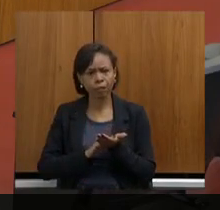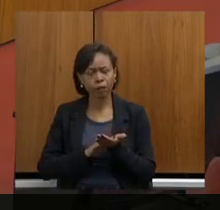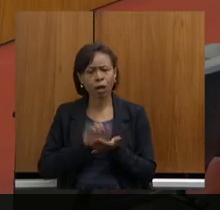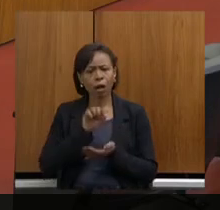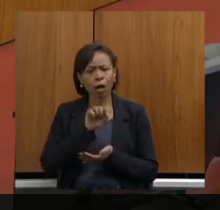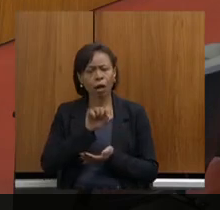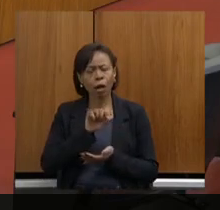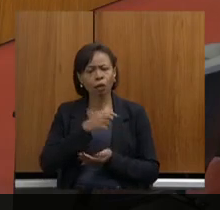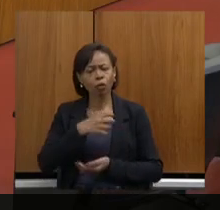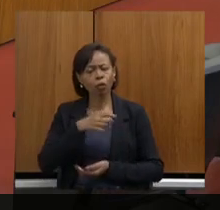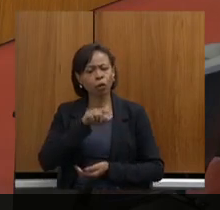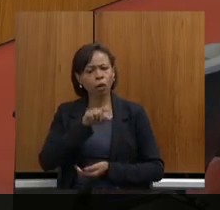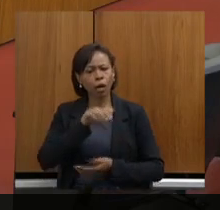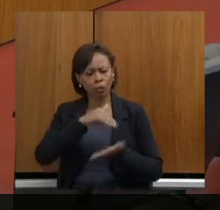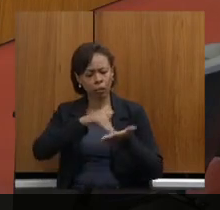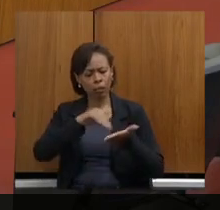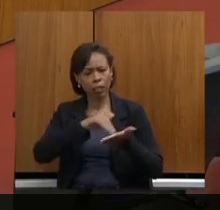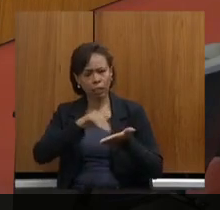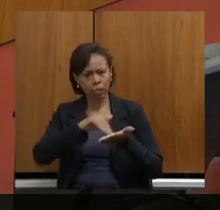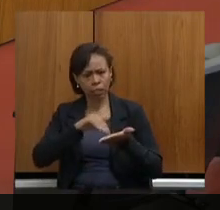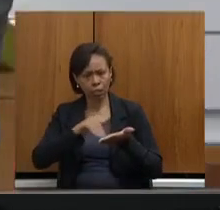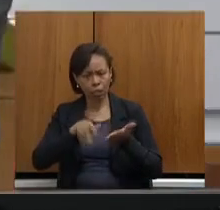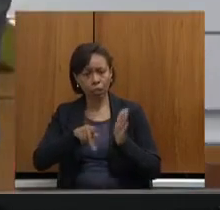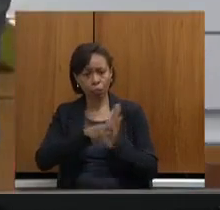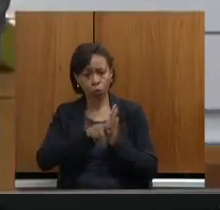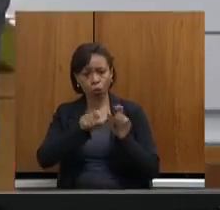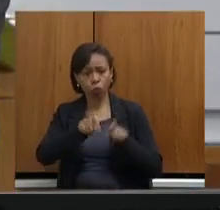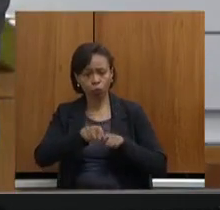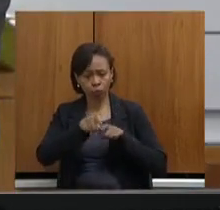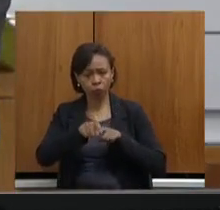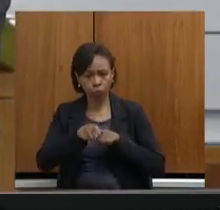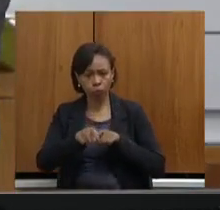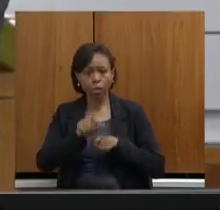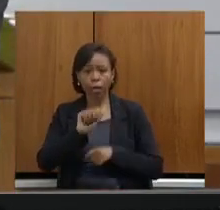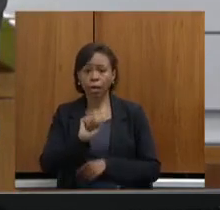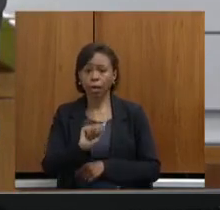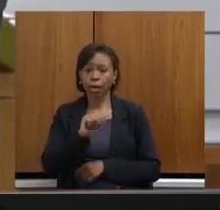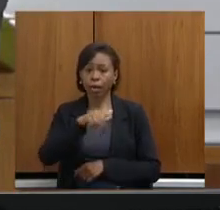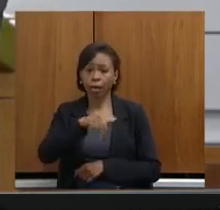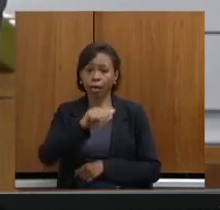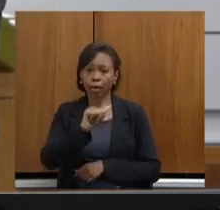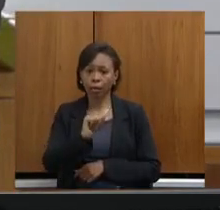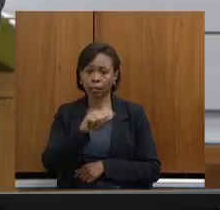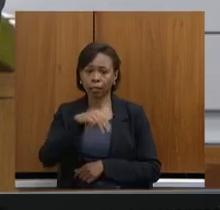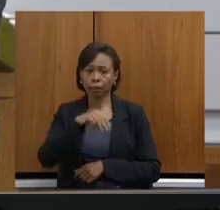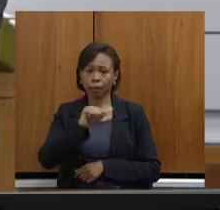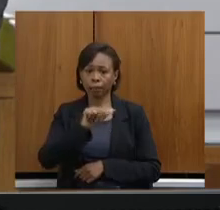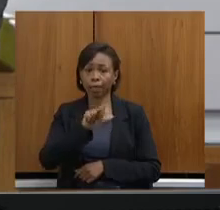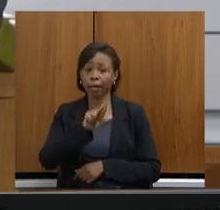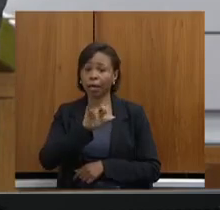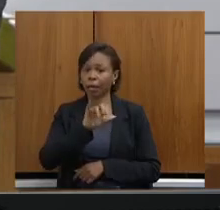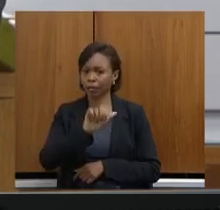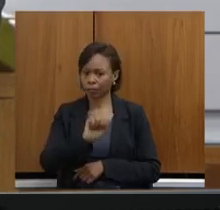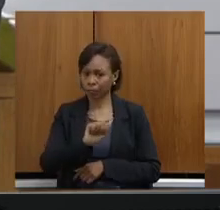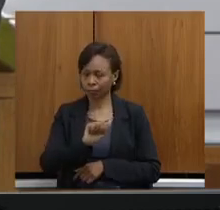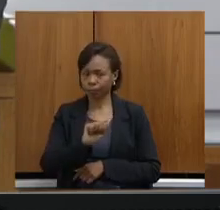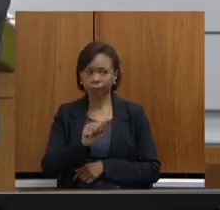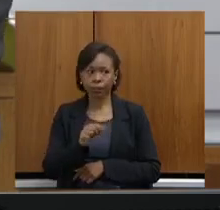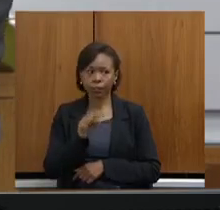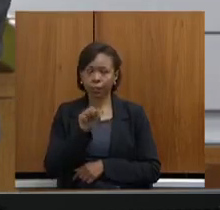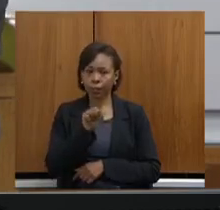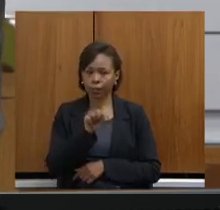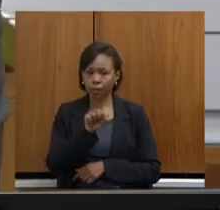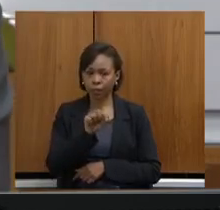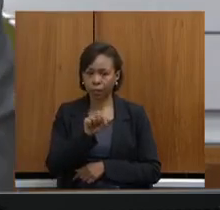nossa Secretária de Agricultura ah ah não secretária Ana Maria Valentim e Ela